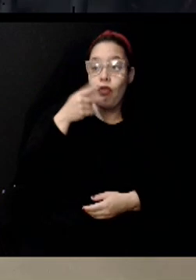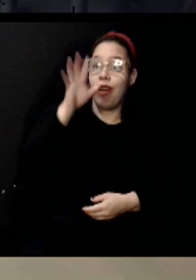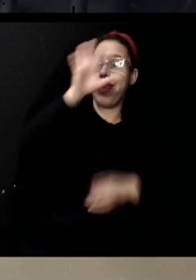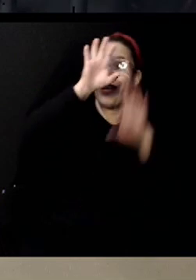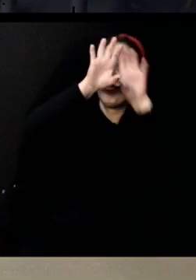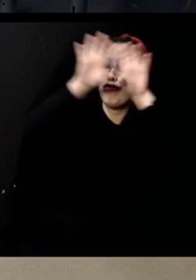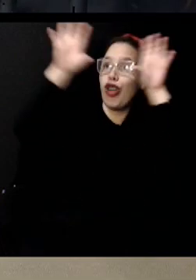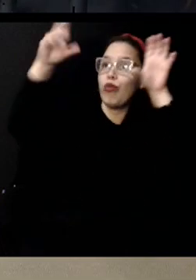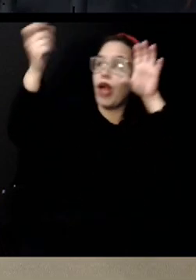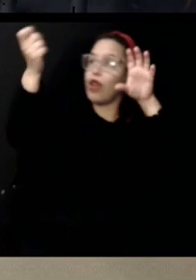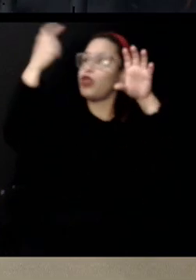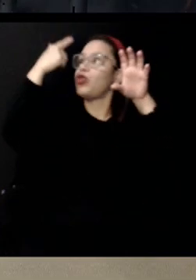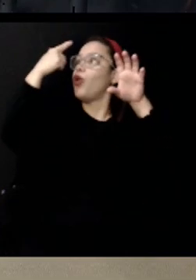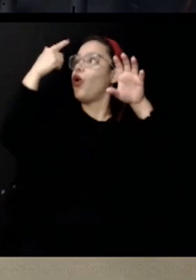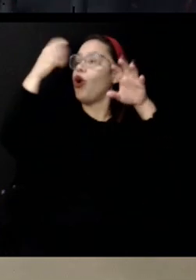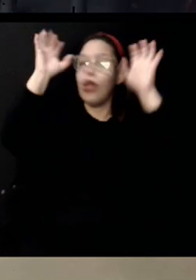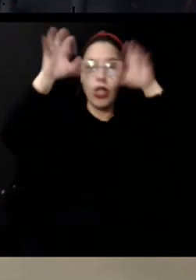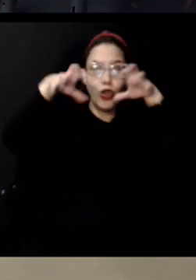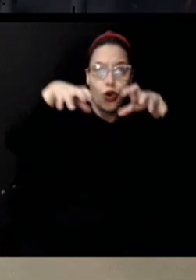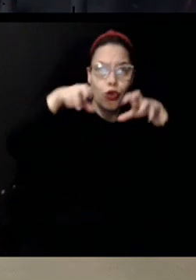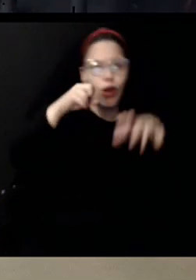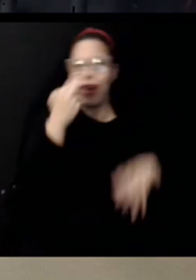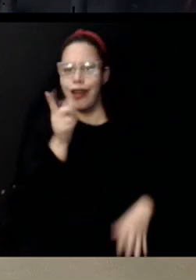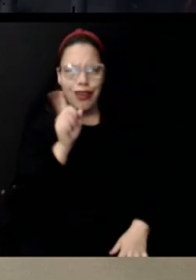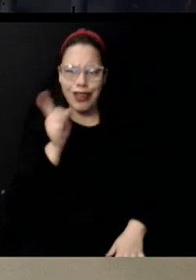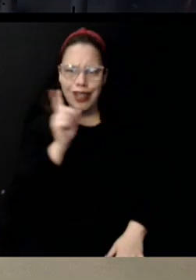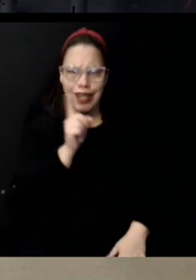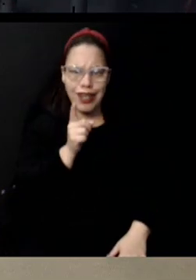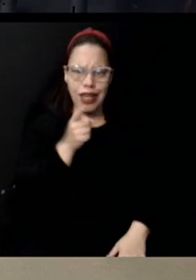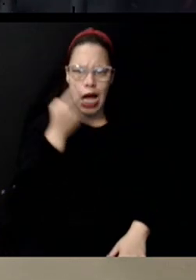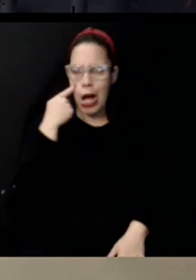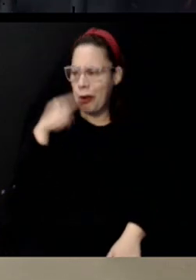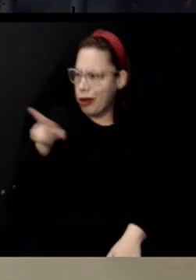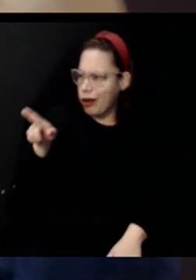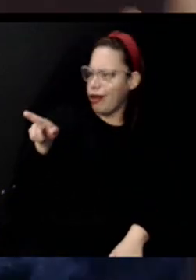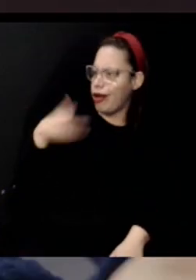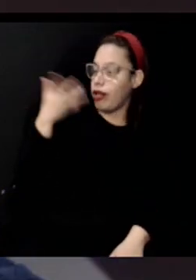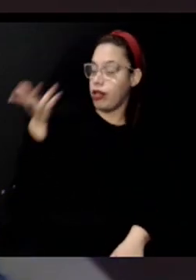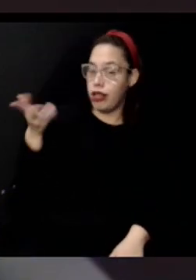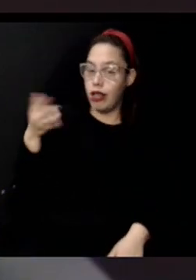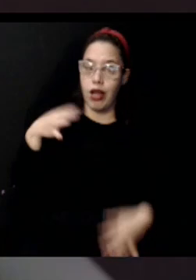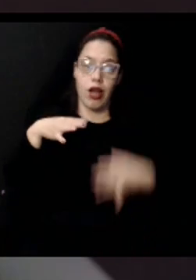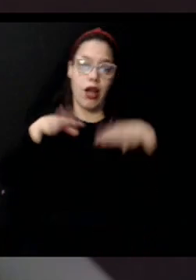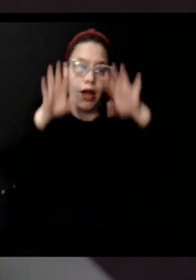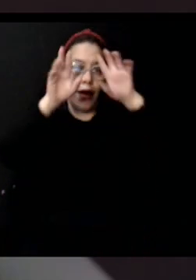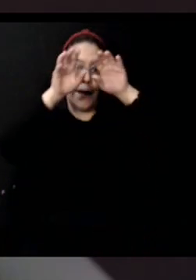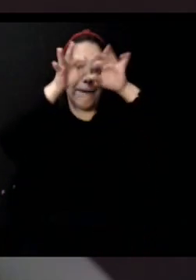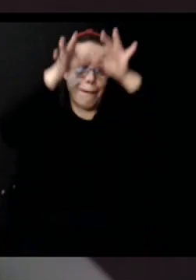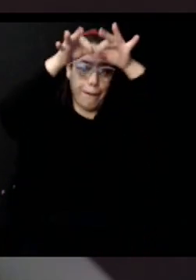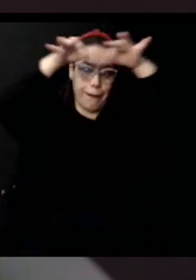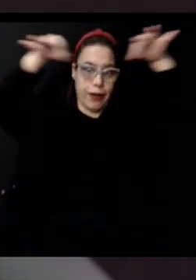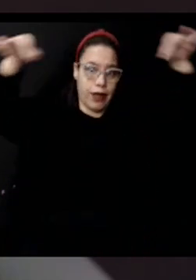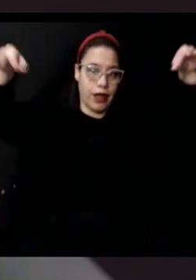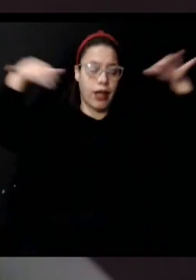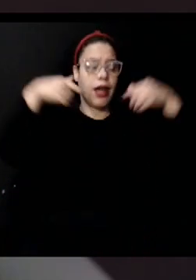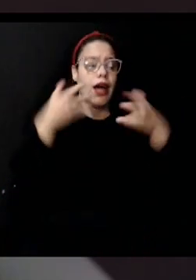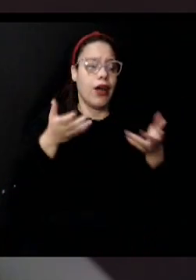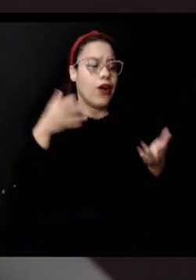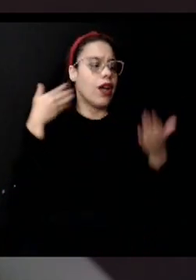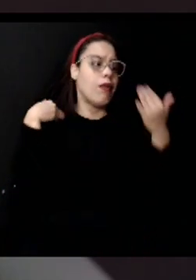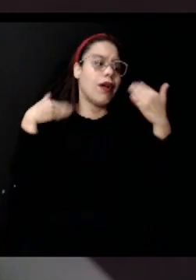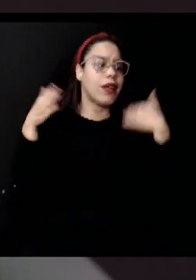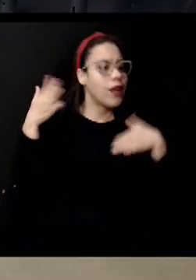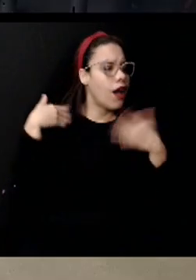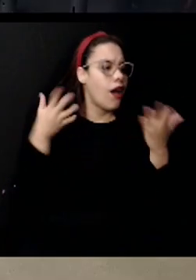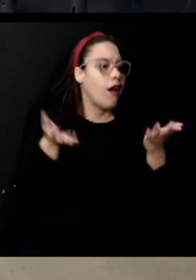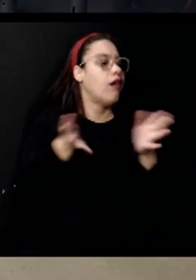viu hoje, tá chovendo?" É. É, "Ai, a é, minha Né. roupa no varal. Ai, eu queria passear", alguma Aham. é, coisa, é isso né. mesmo, a